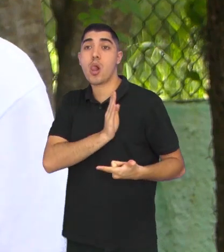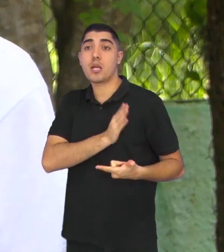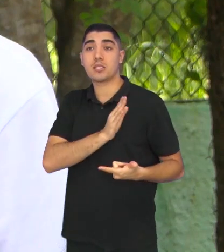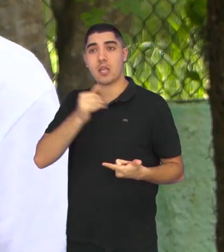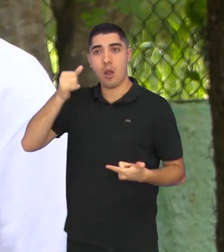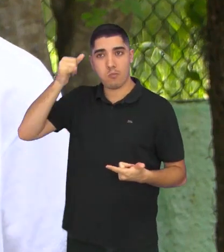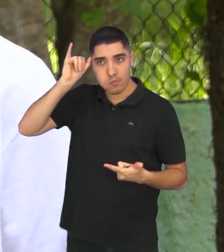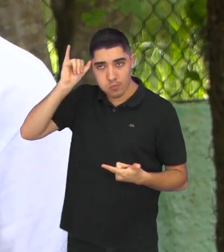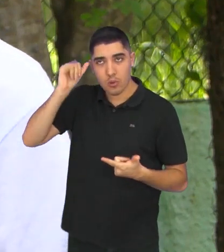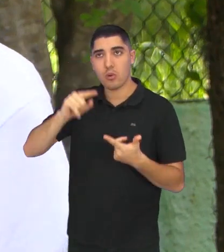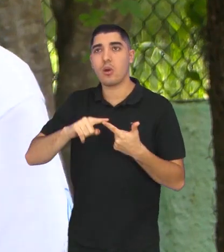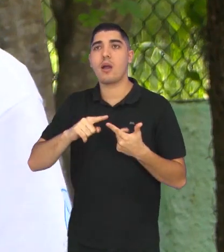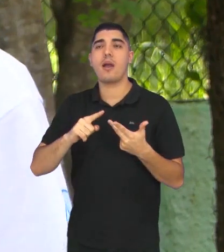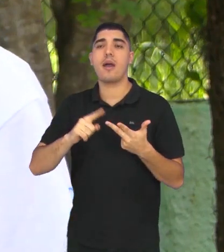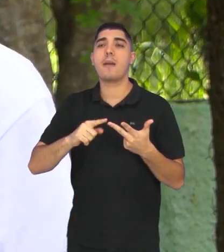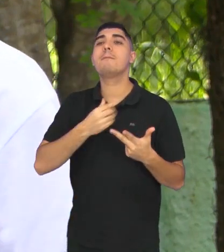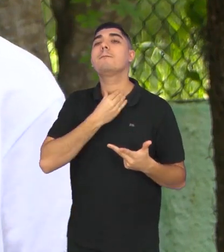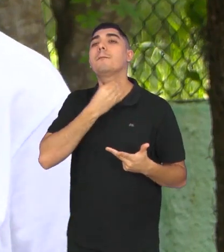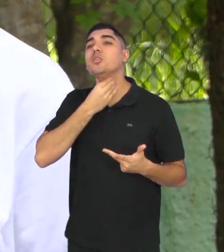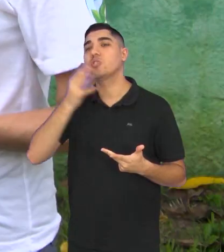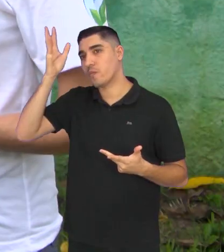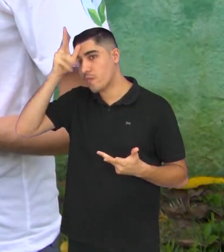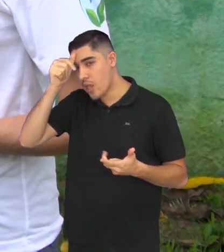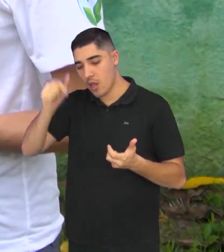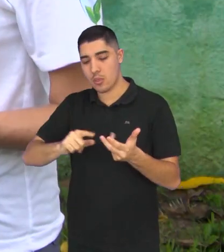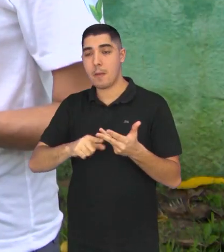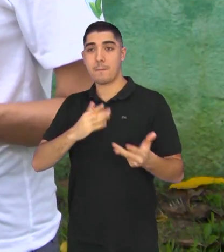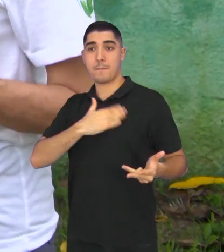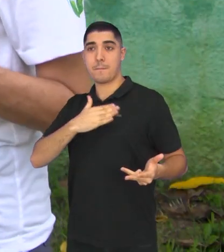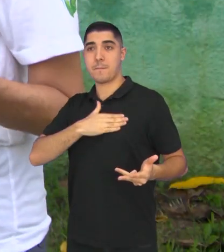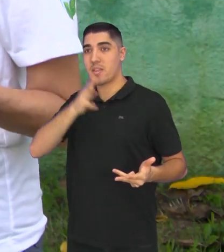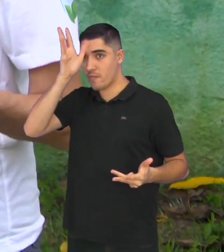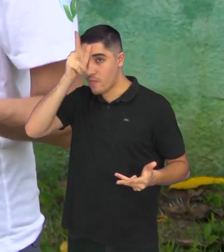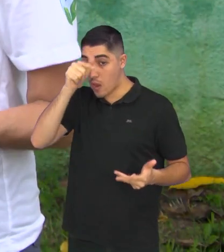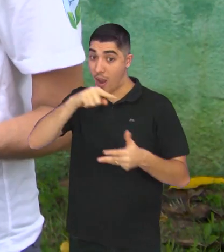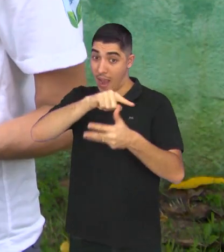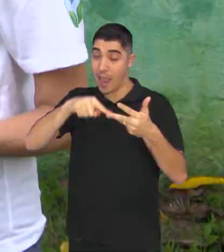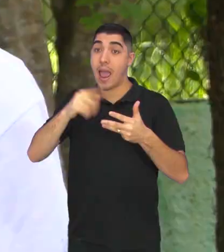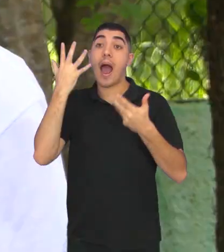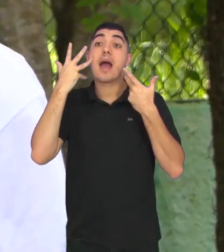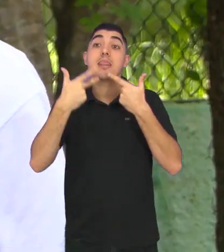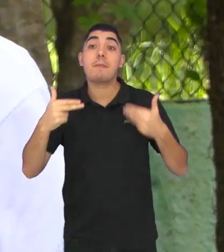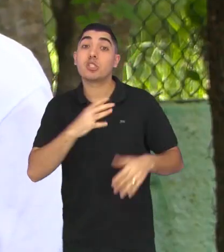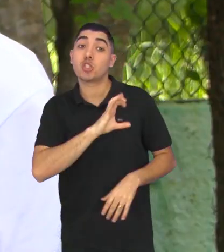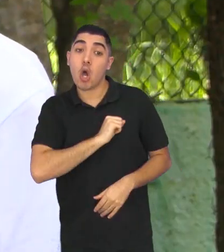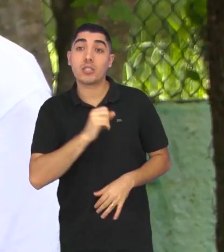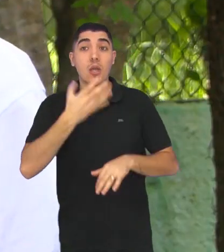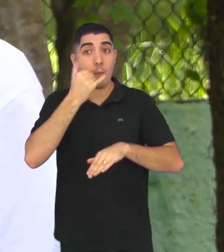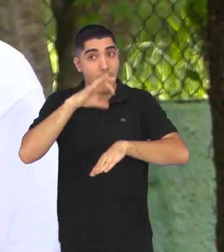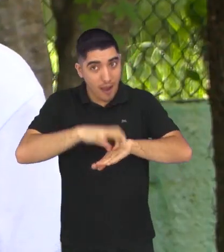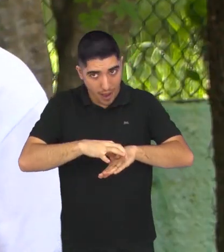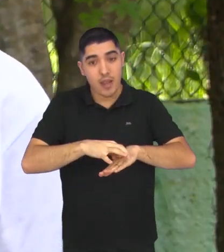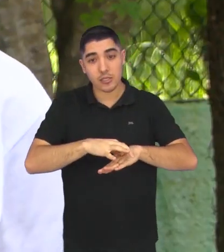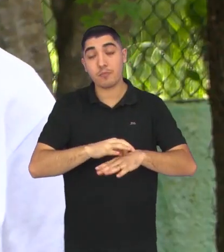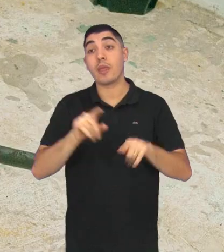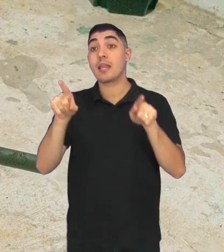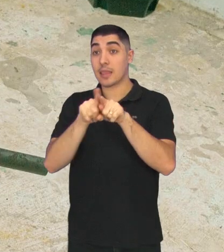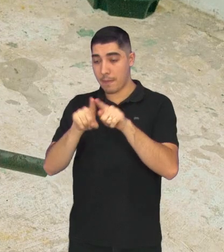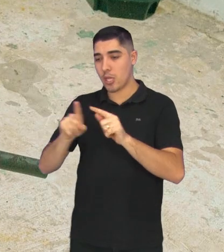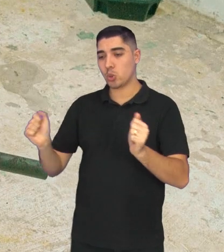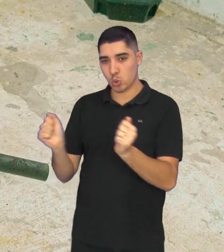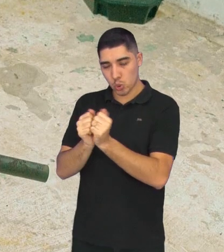de boi, pescoço de frango, peito de frango. Então isso vai mais para os carnívoros, né? Associado também à